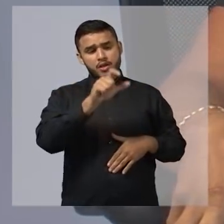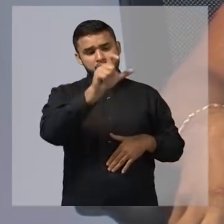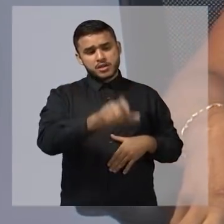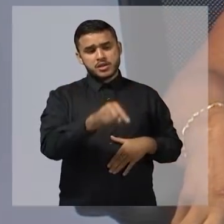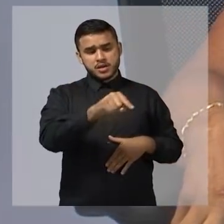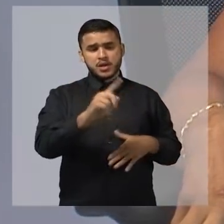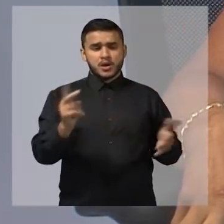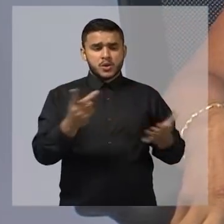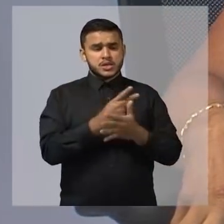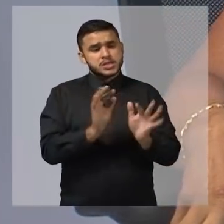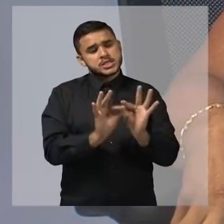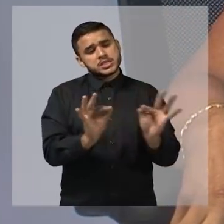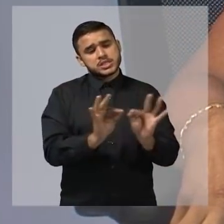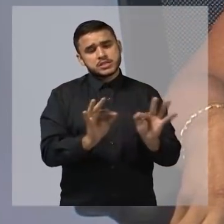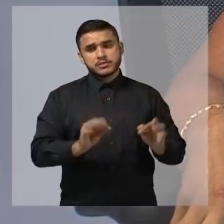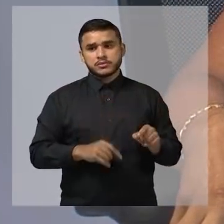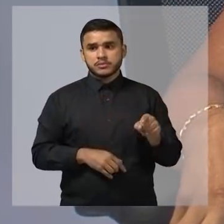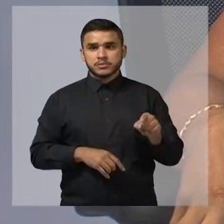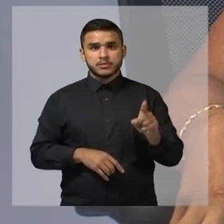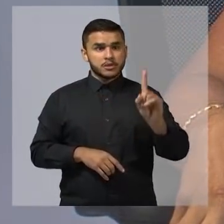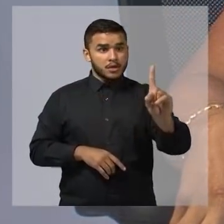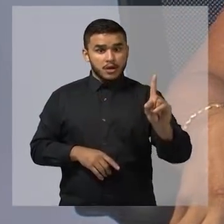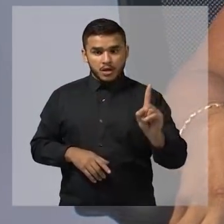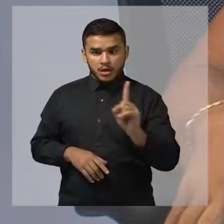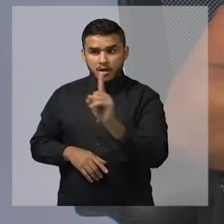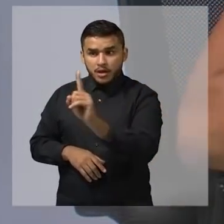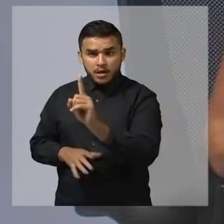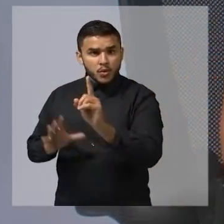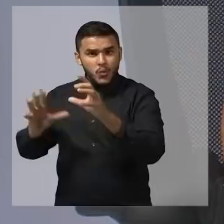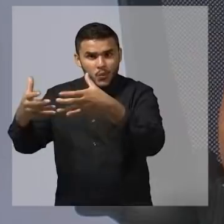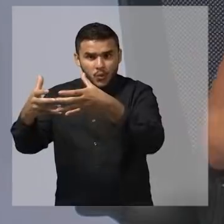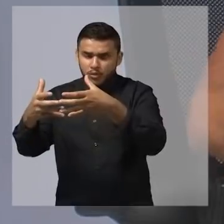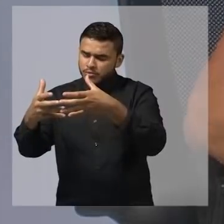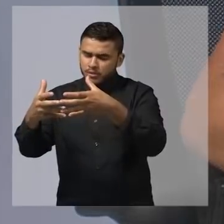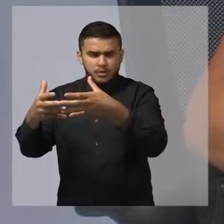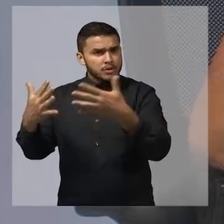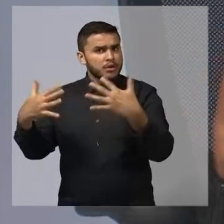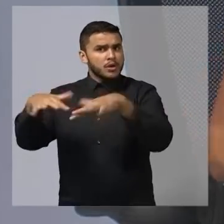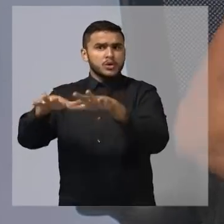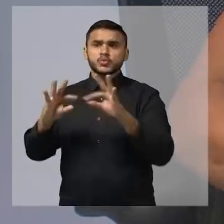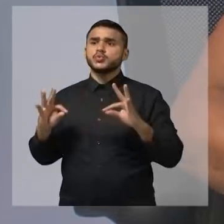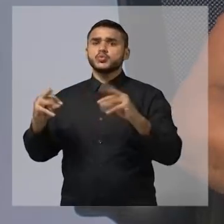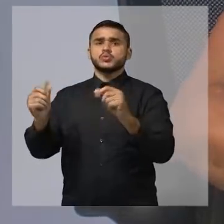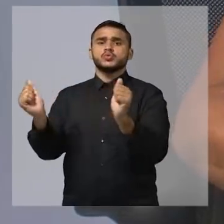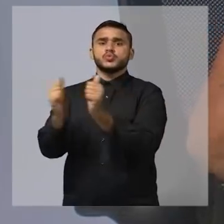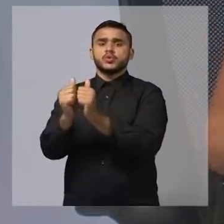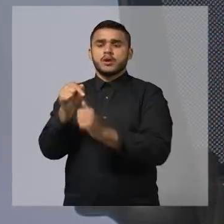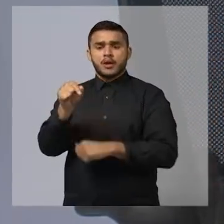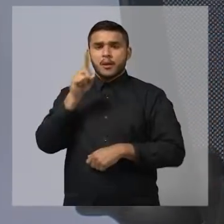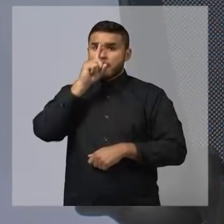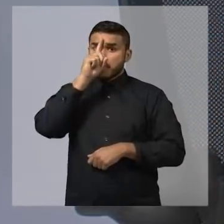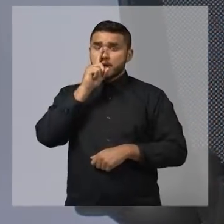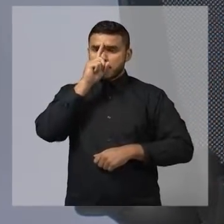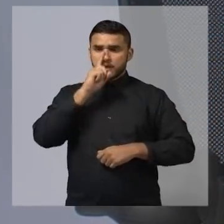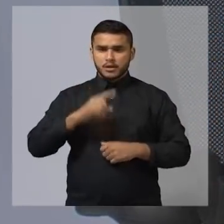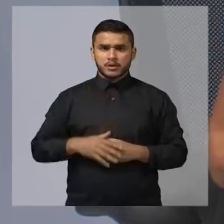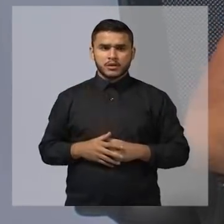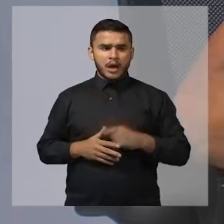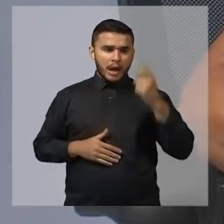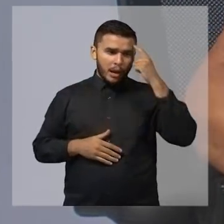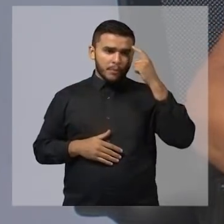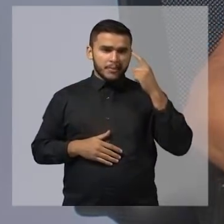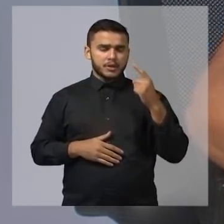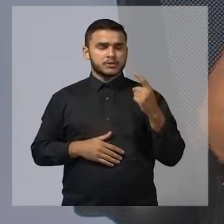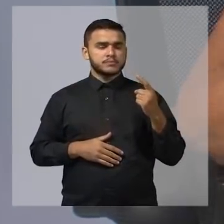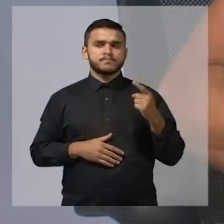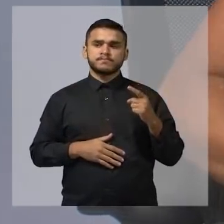na cadeia ele é extremamente perigoso. É extremamente perigoso. Então, aquela caminhada dele, às vezes você cortou, fez um favor para a sociedade, porque ali ele